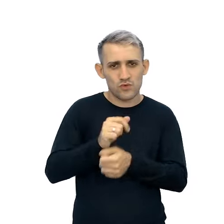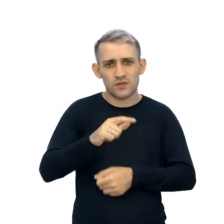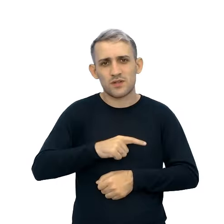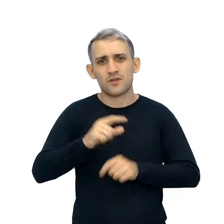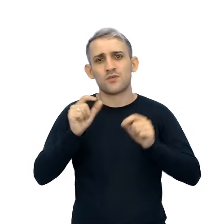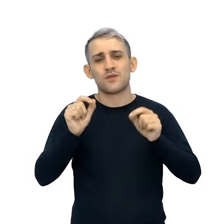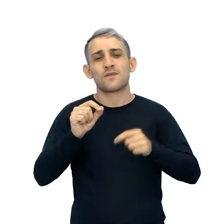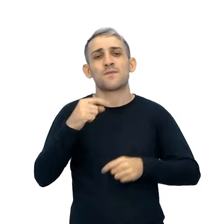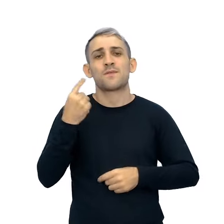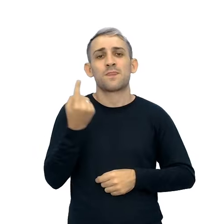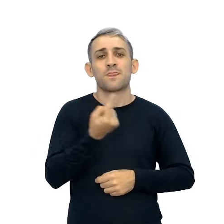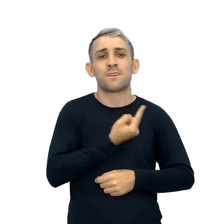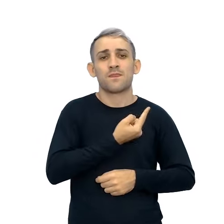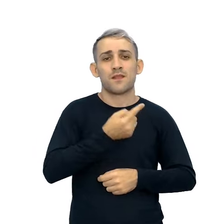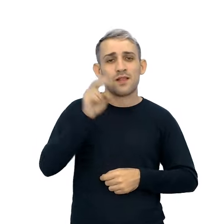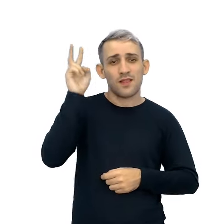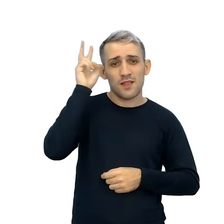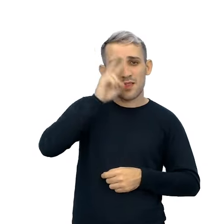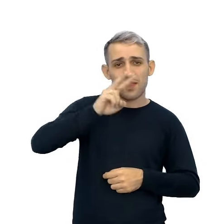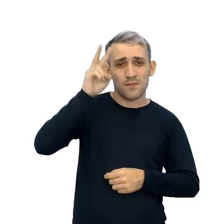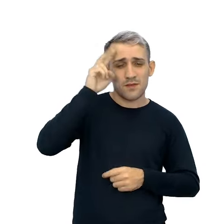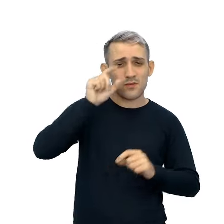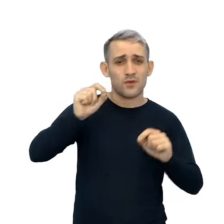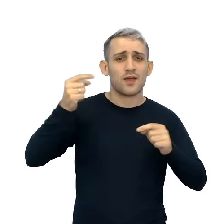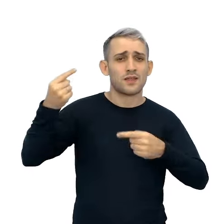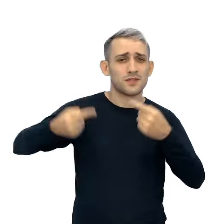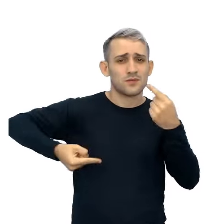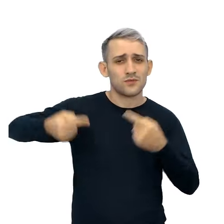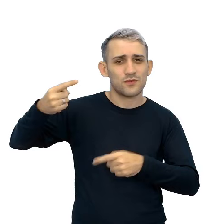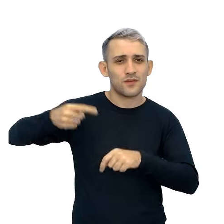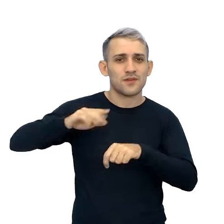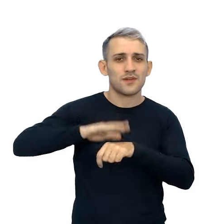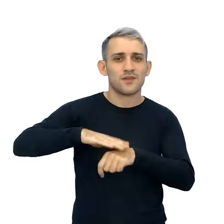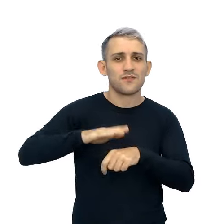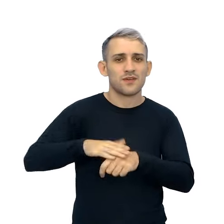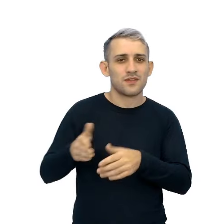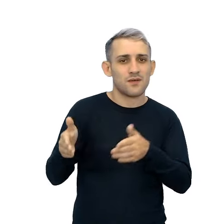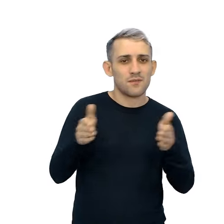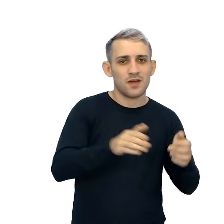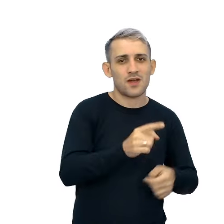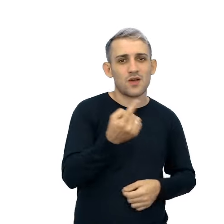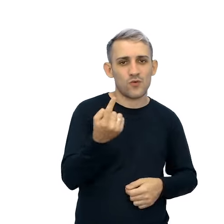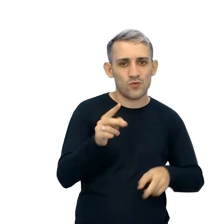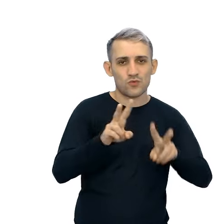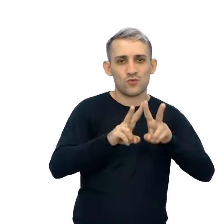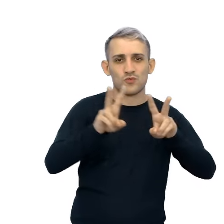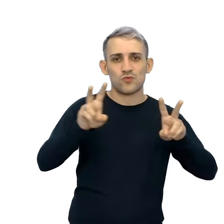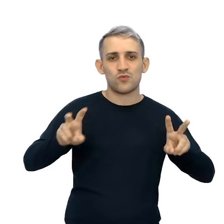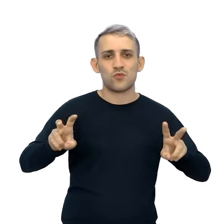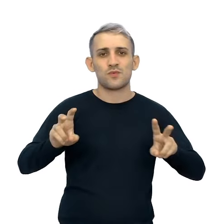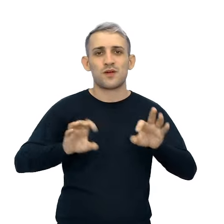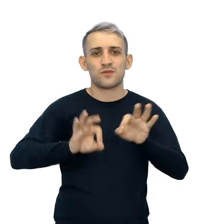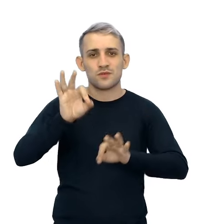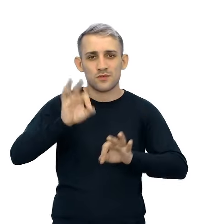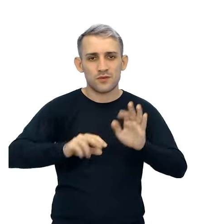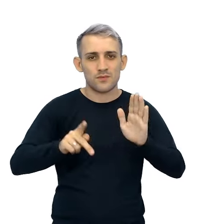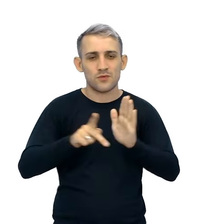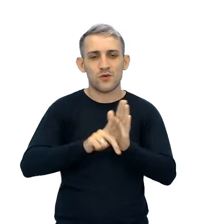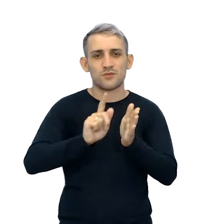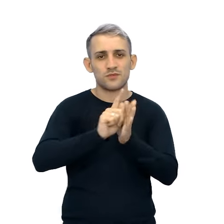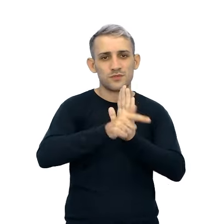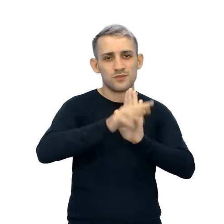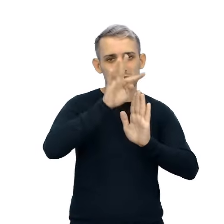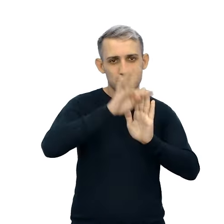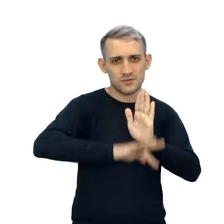nós trouxemos, nós rememoramos uma discussão que foi feita na parte 1 dessa pauta em relação à noção de gênero textual,